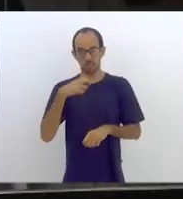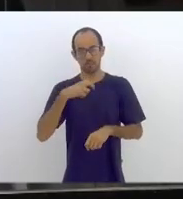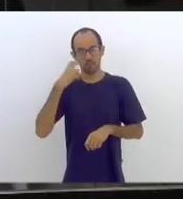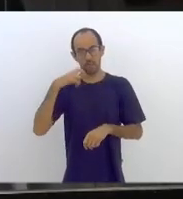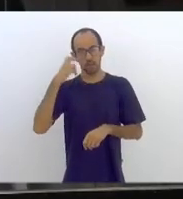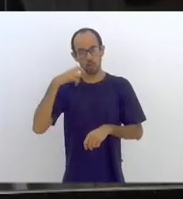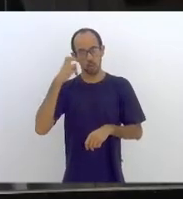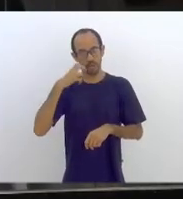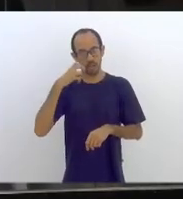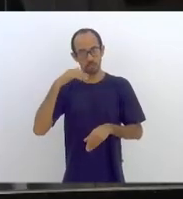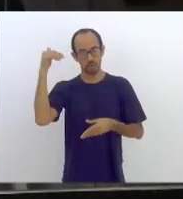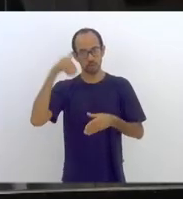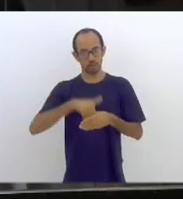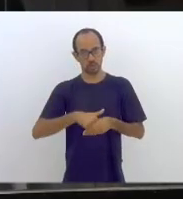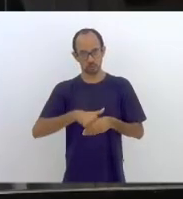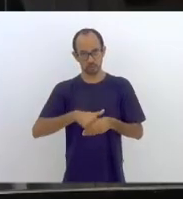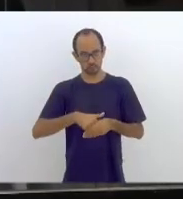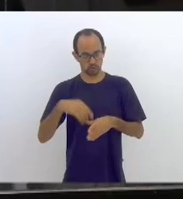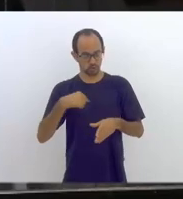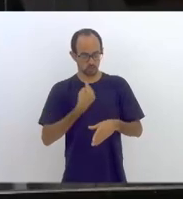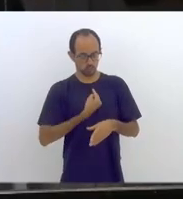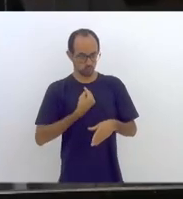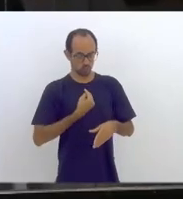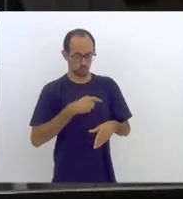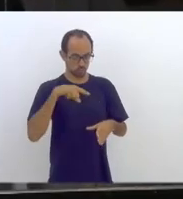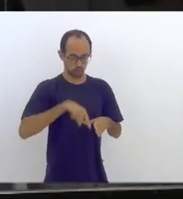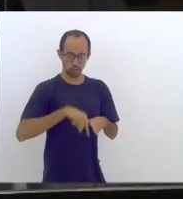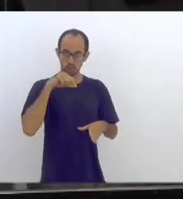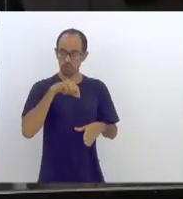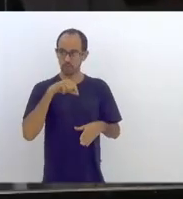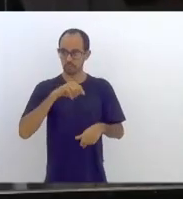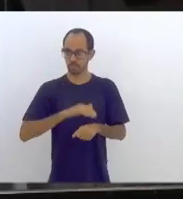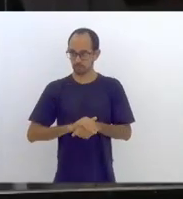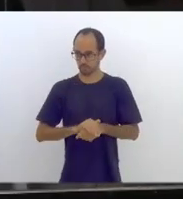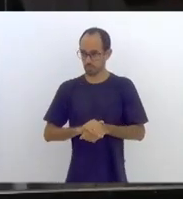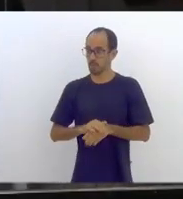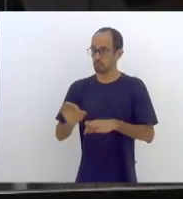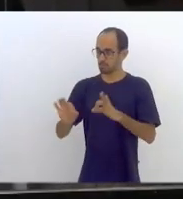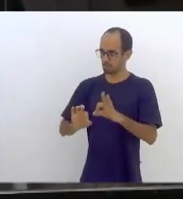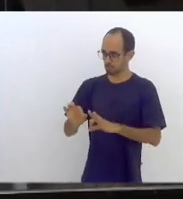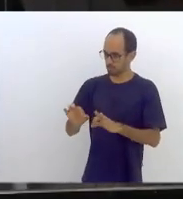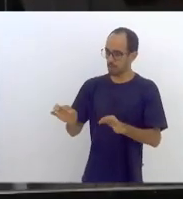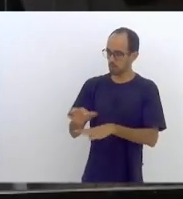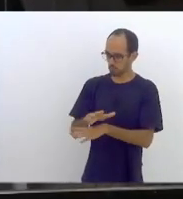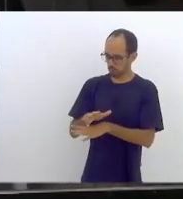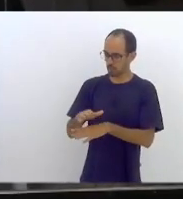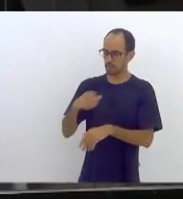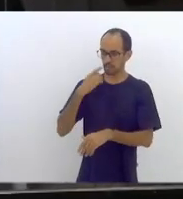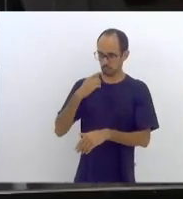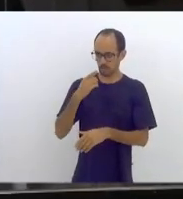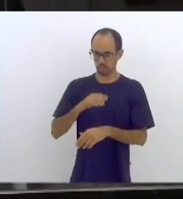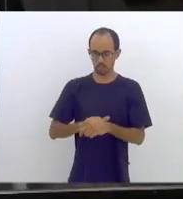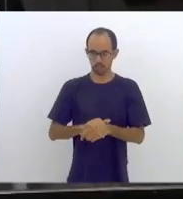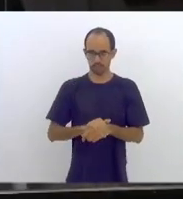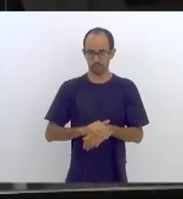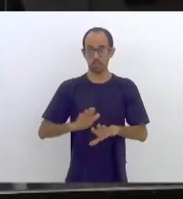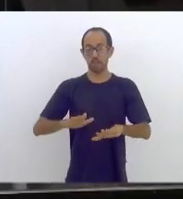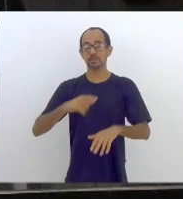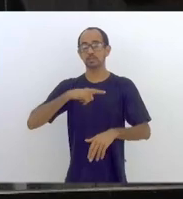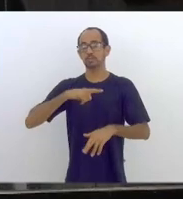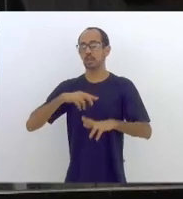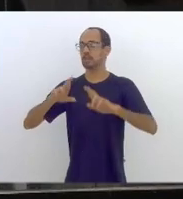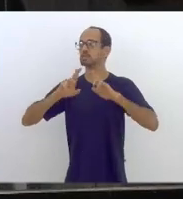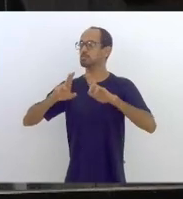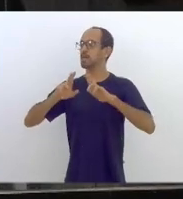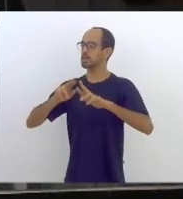os eleitores que nos colocaram no Poder Legislativo para concluir deputado mas ainda há esperança do presidente